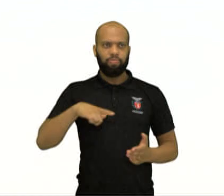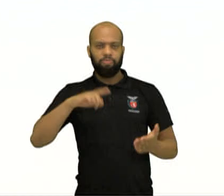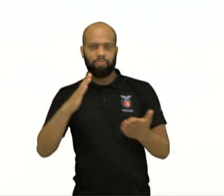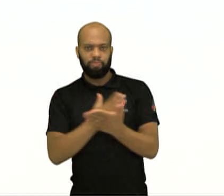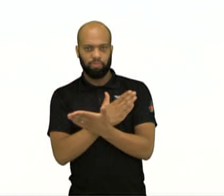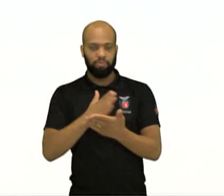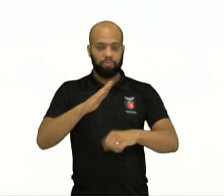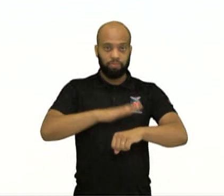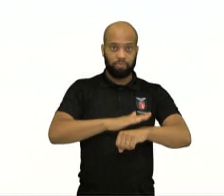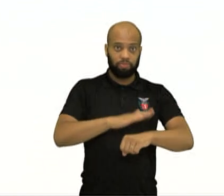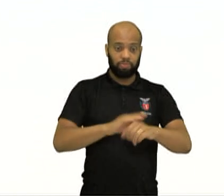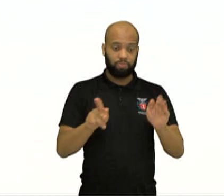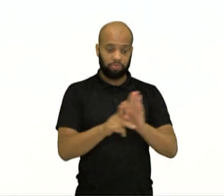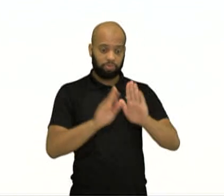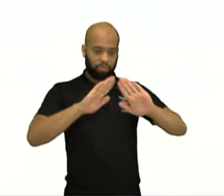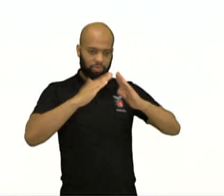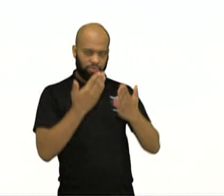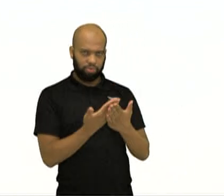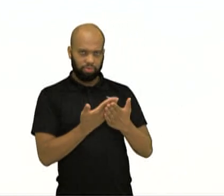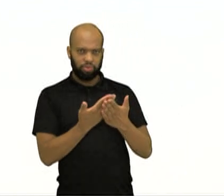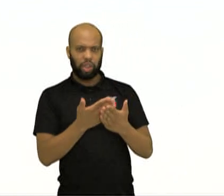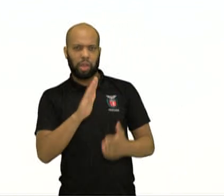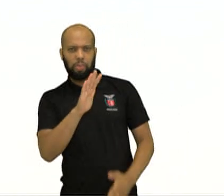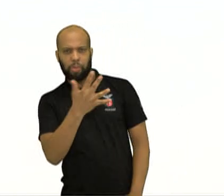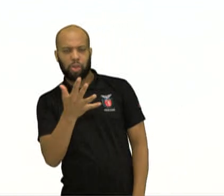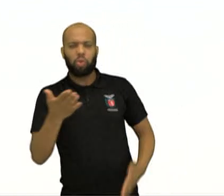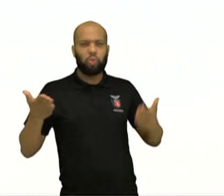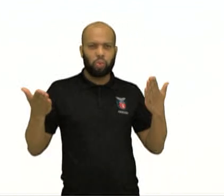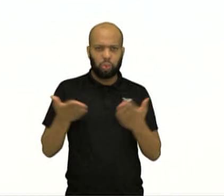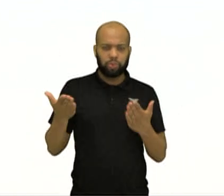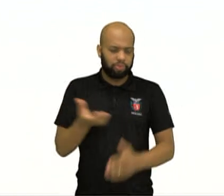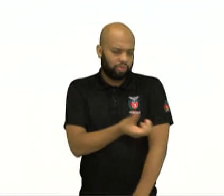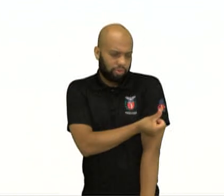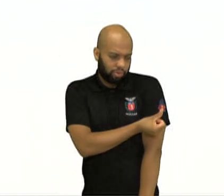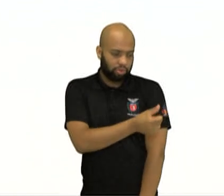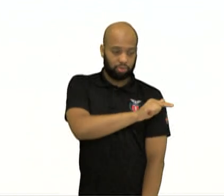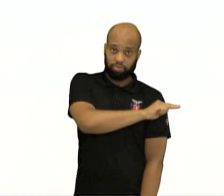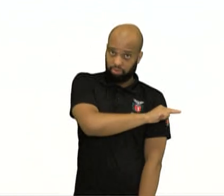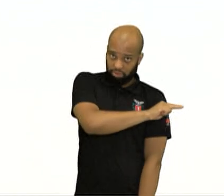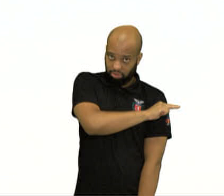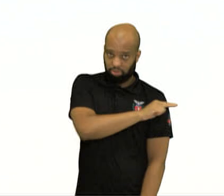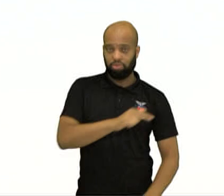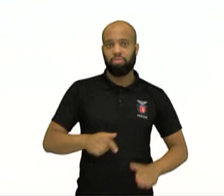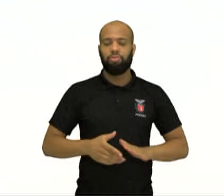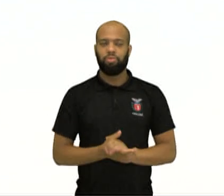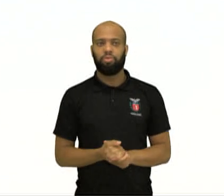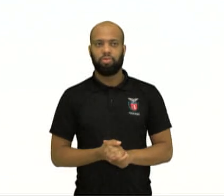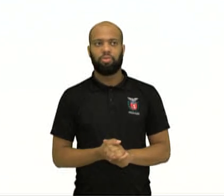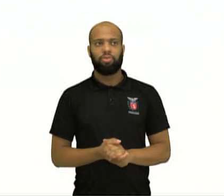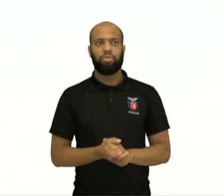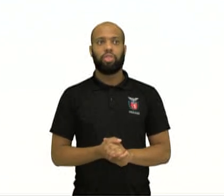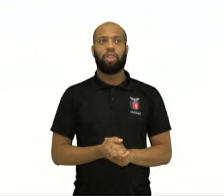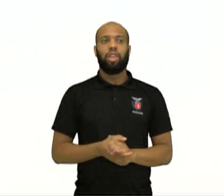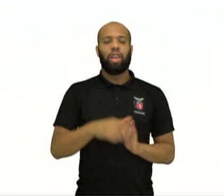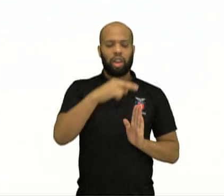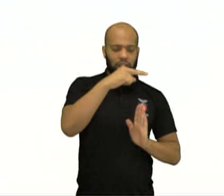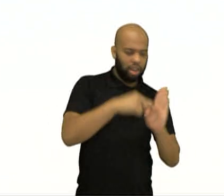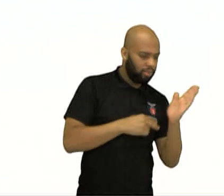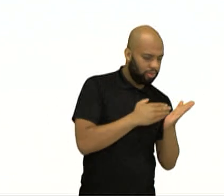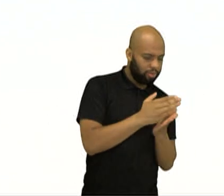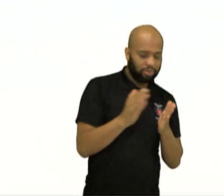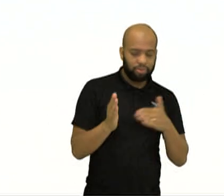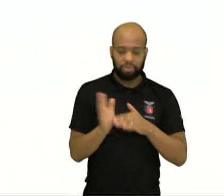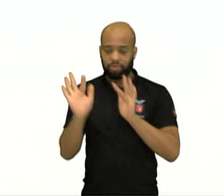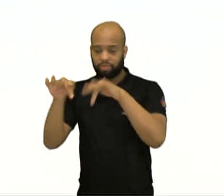momento do ginásio, por volta do que hoje seria a 6ª ou 7ª série, que li do começo a fim